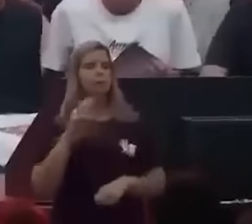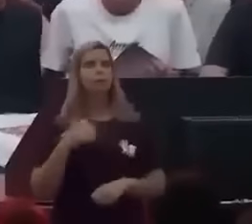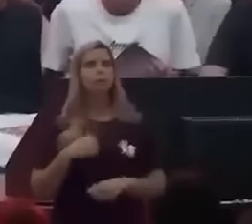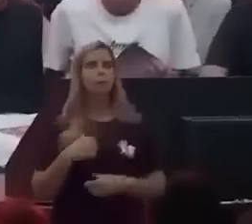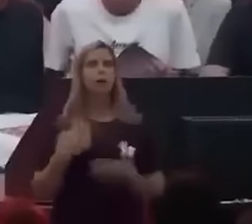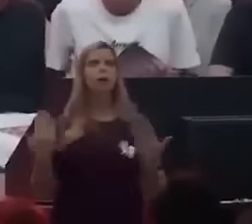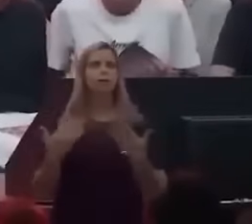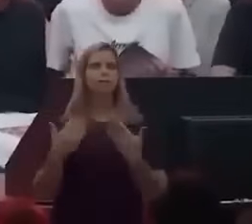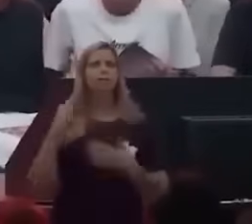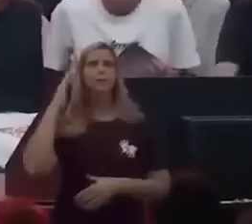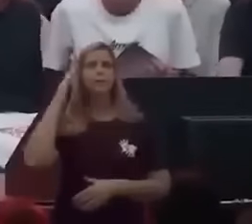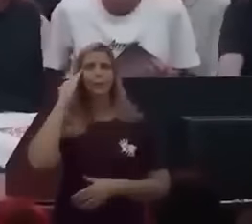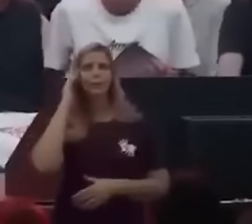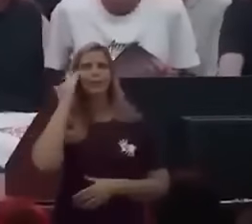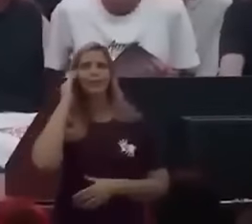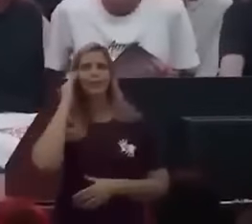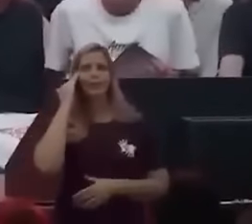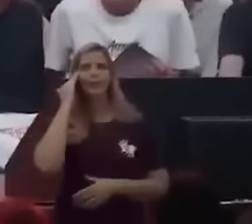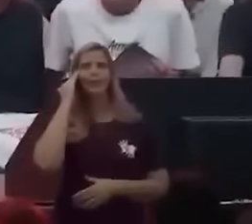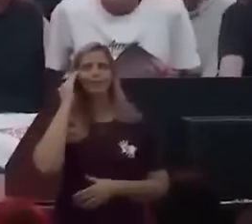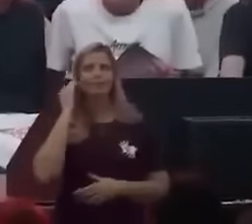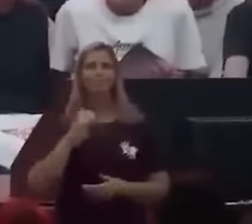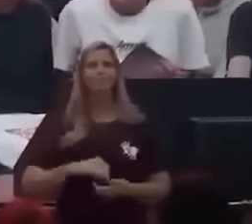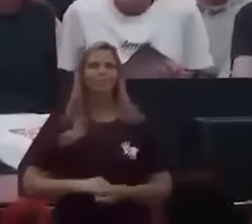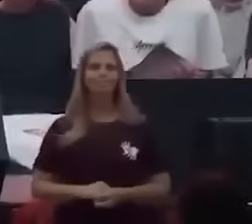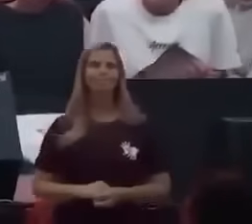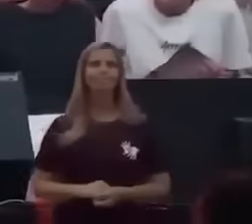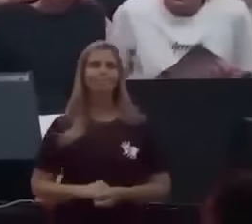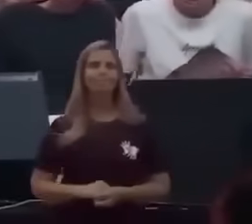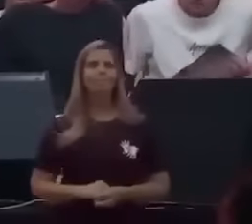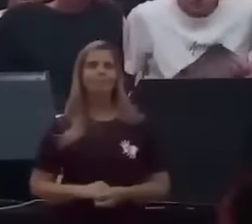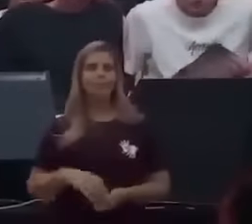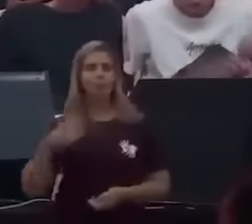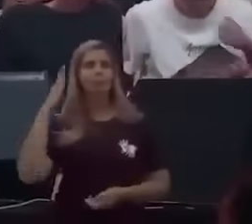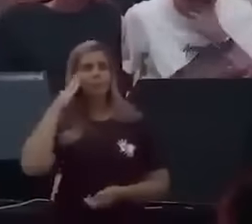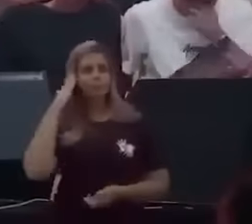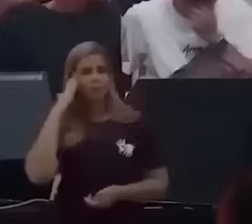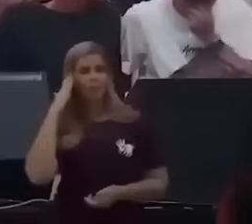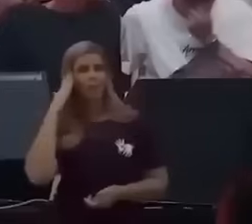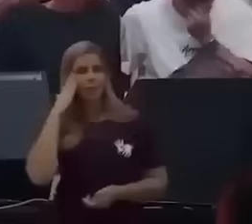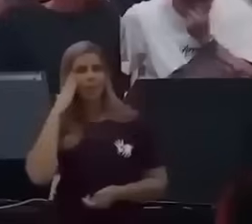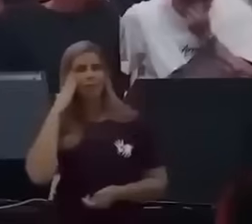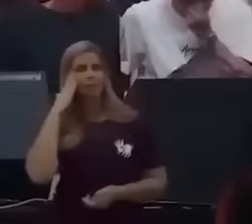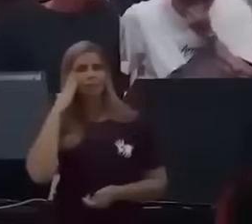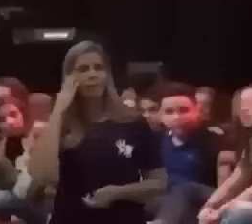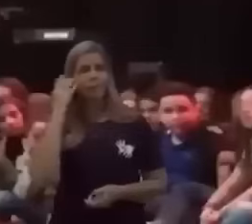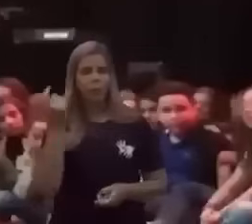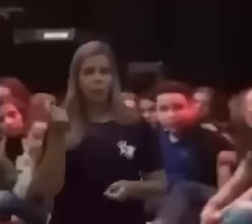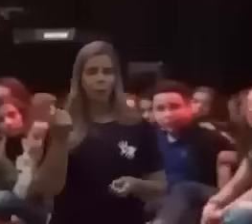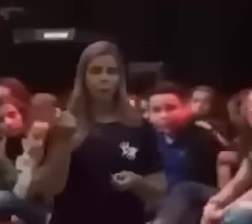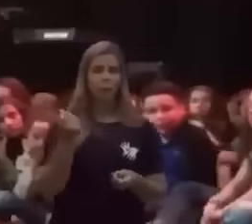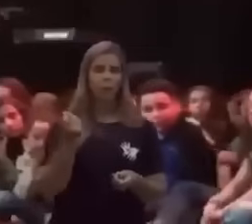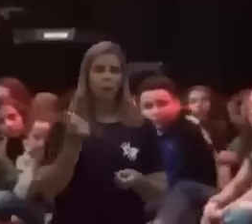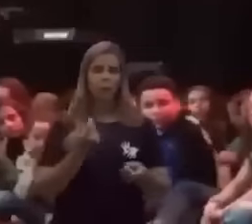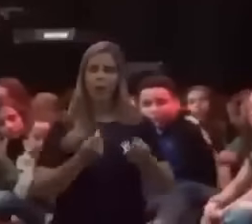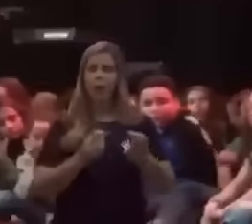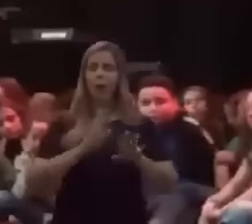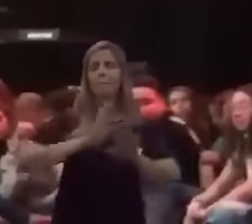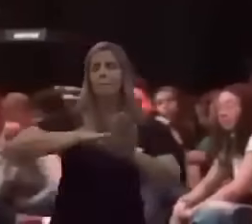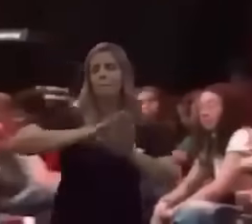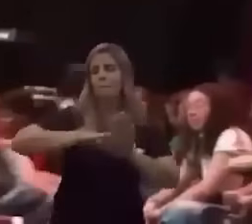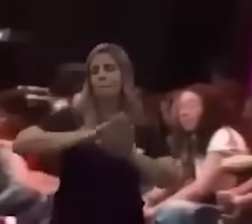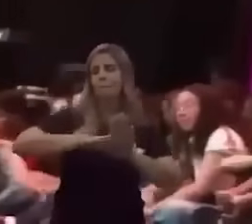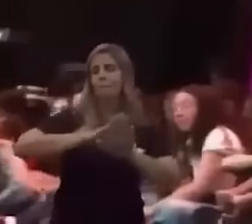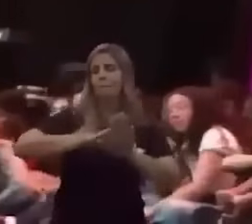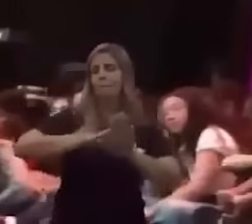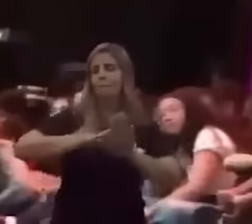acontecendo. Eu sei que o clima está pesado, eu sei que nos bastidores se trama a tua prisão e a tua morte, eu acho